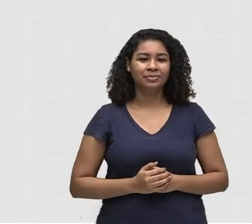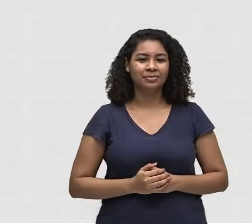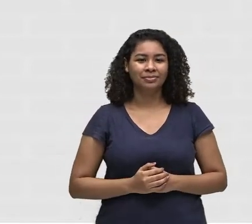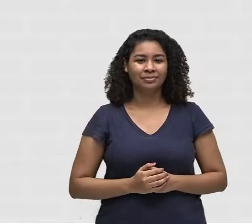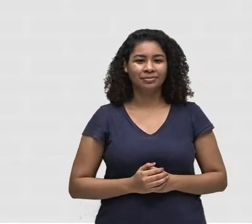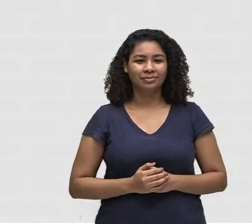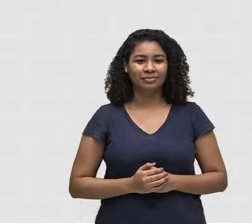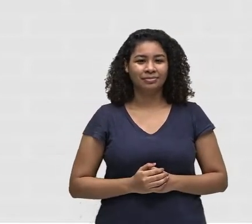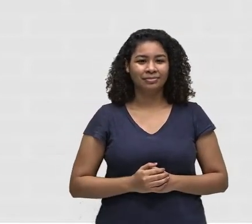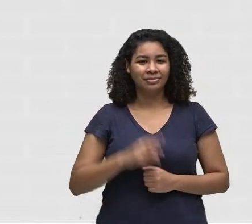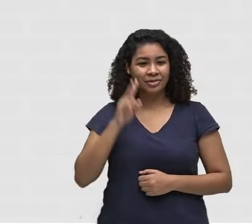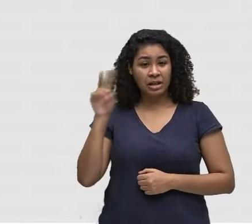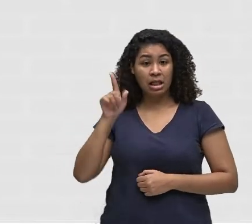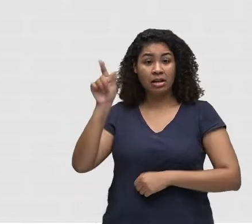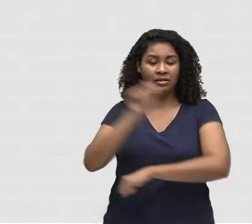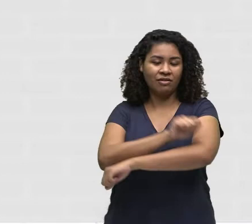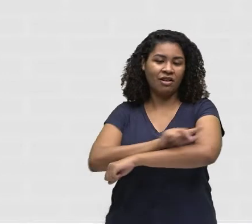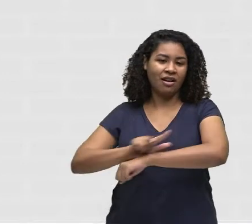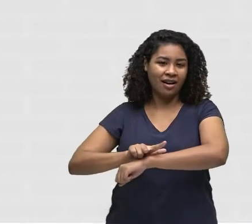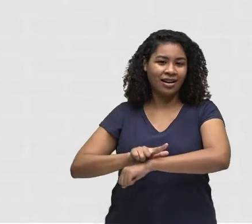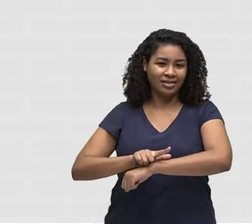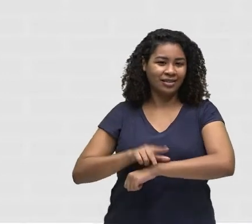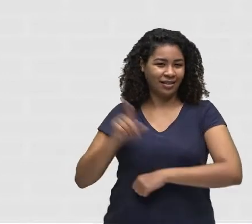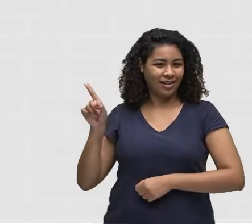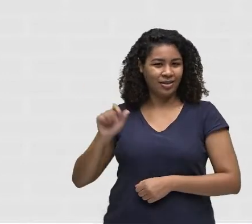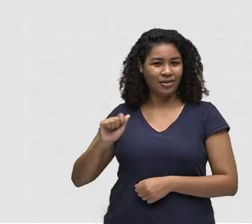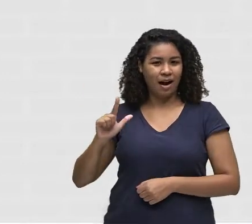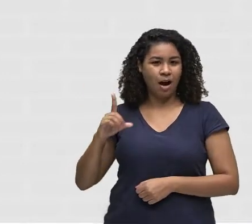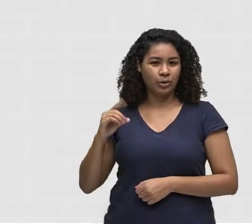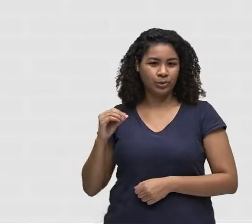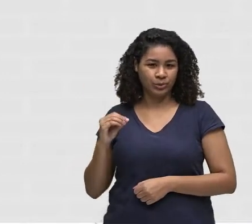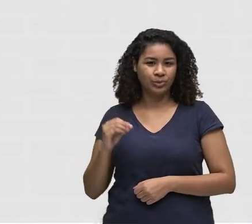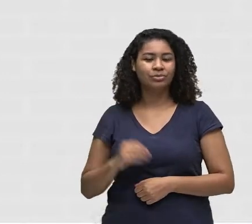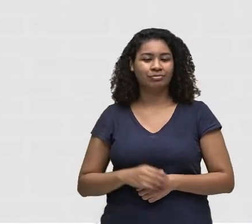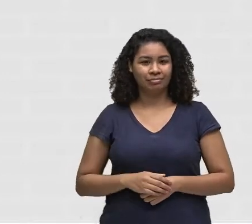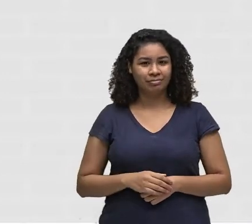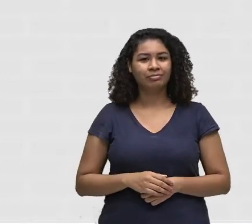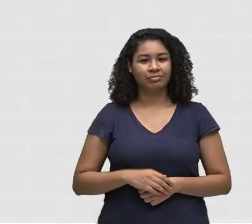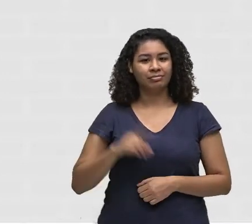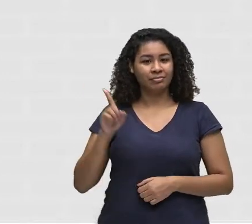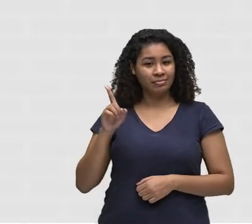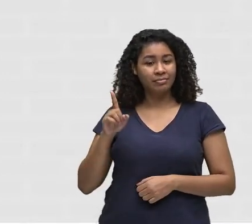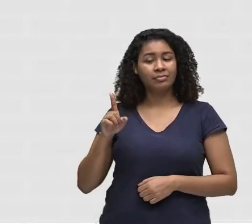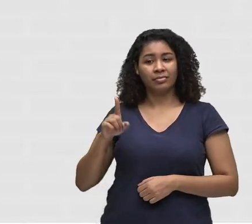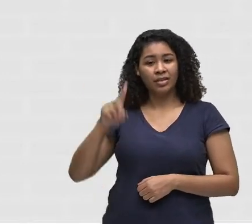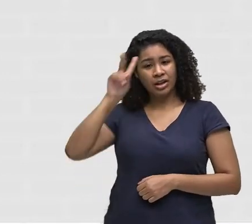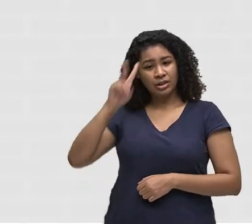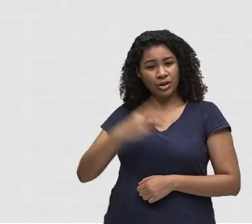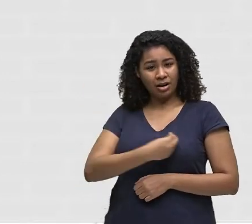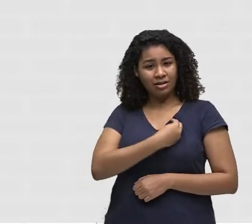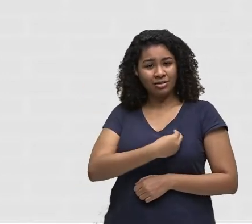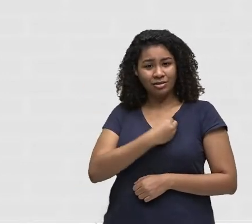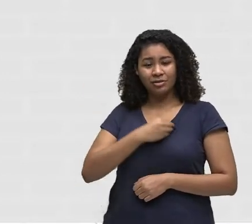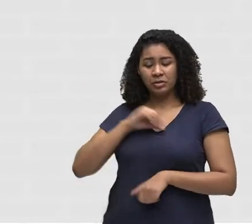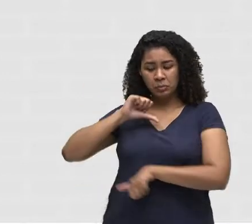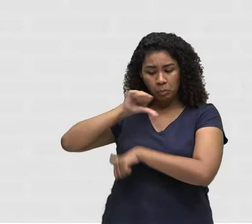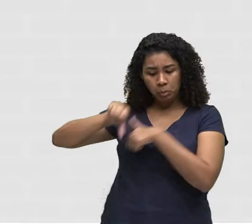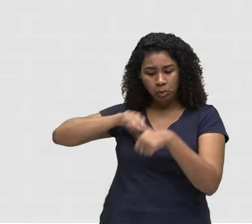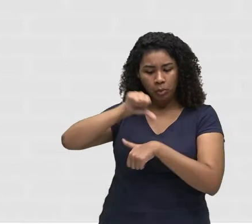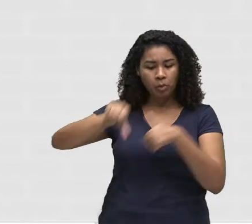Da Alvorada. Ele é da Alvorada, inclusive, é uma pessoa que converteu toda a sua história de vida a partir do